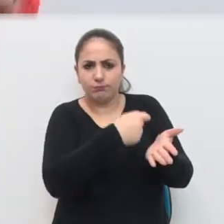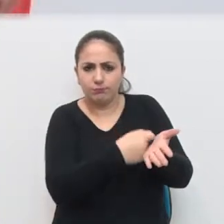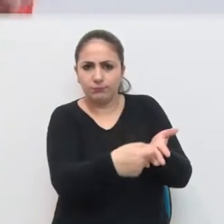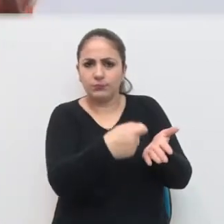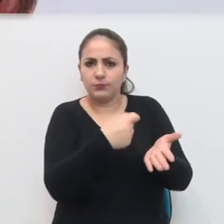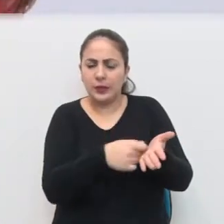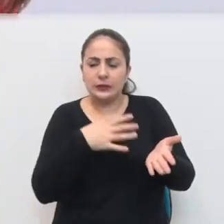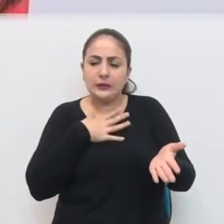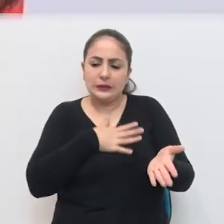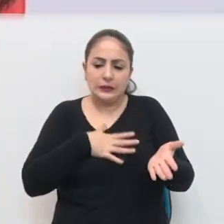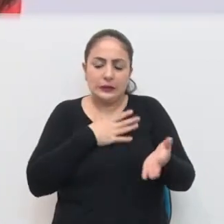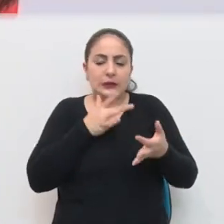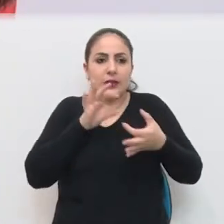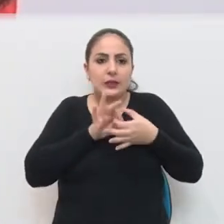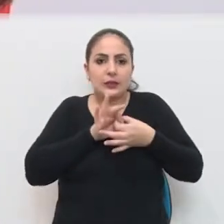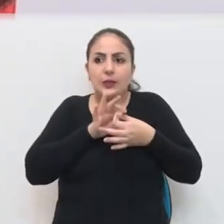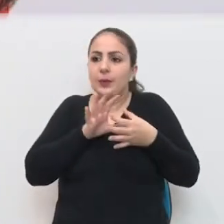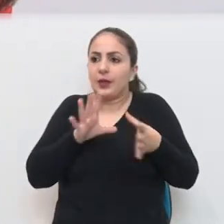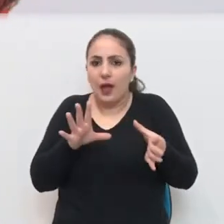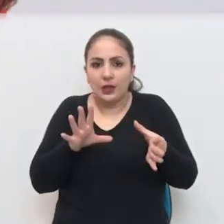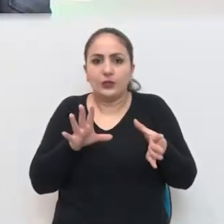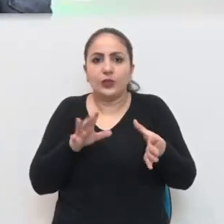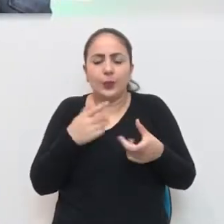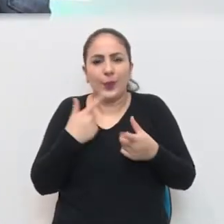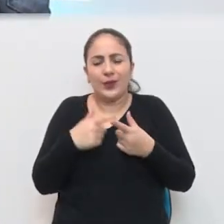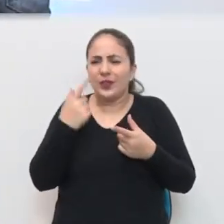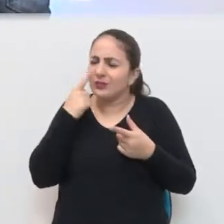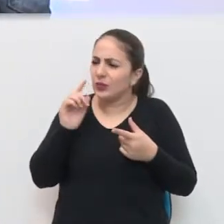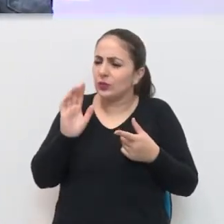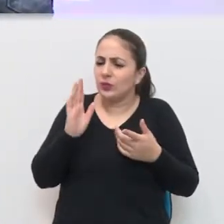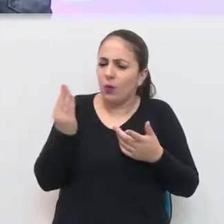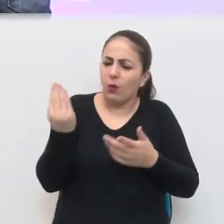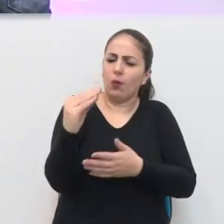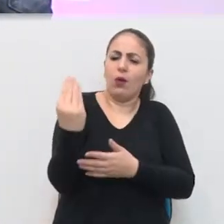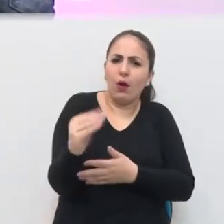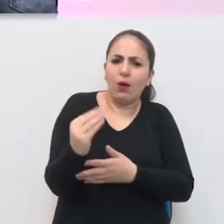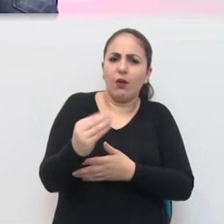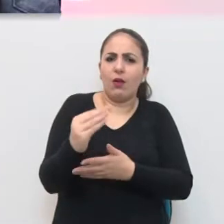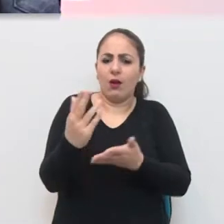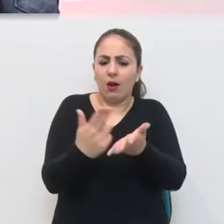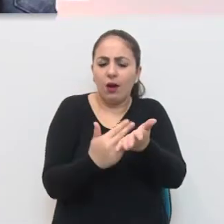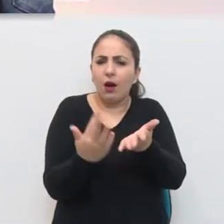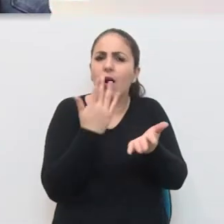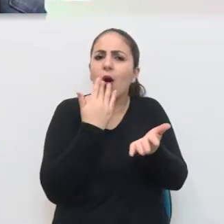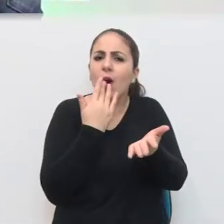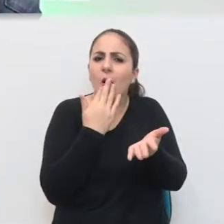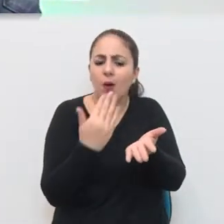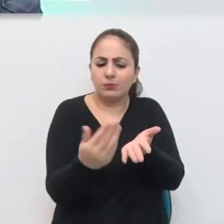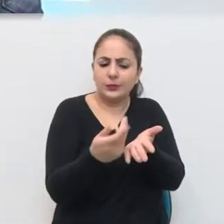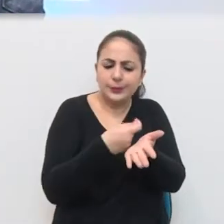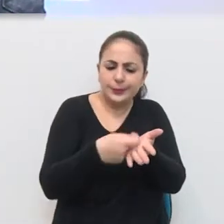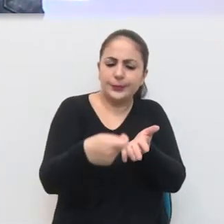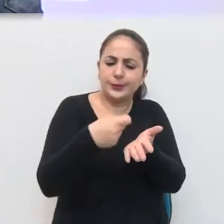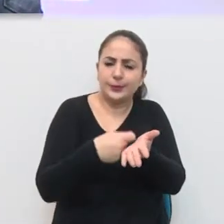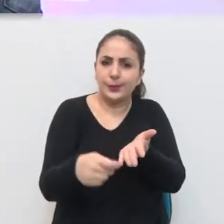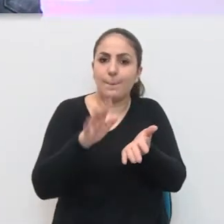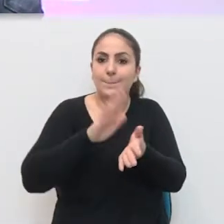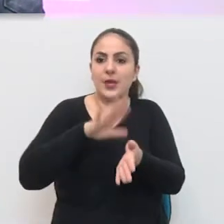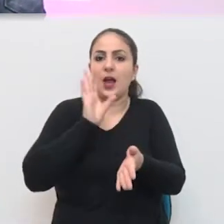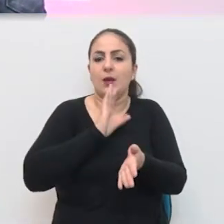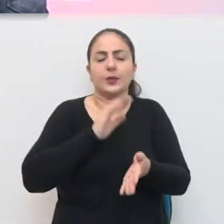Isso me dá uma sensação de liberdade, assim, porque tu joga mais tinta, tu vai mais